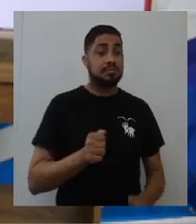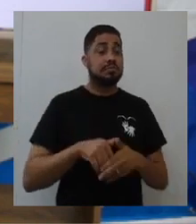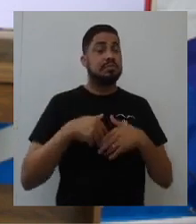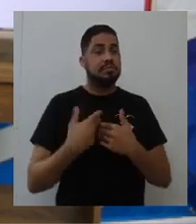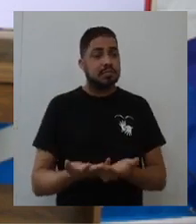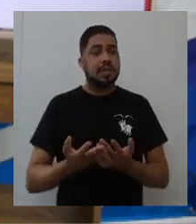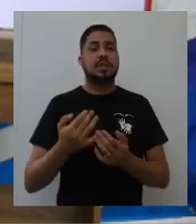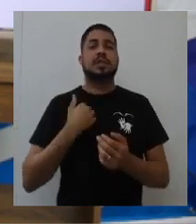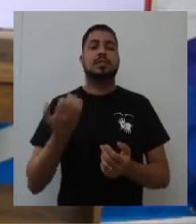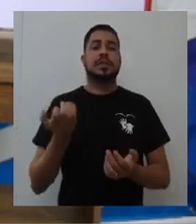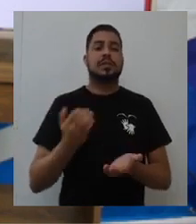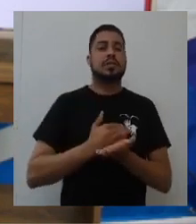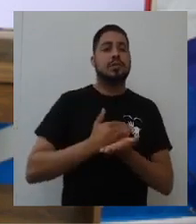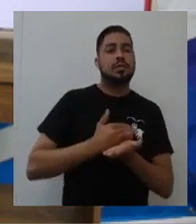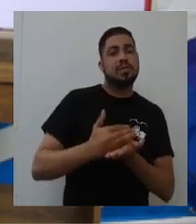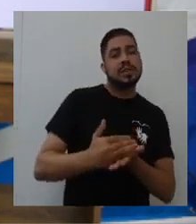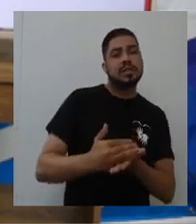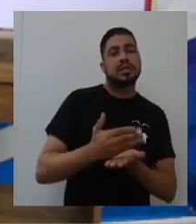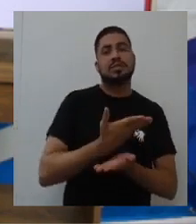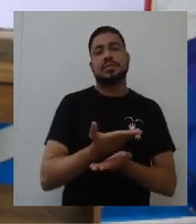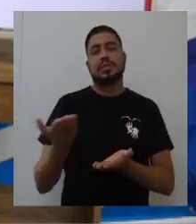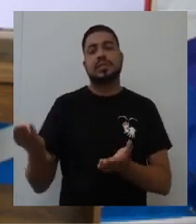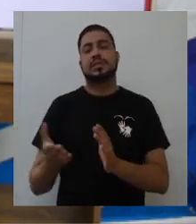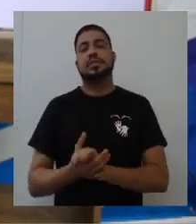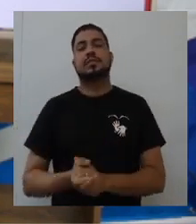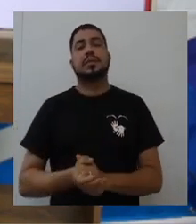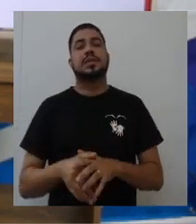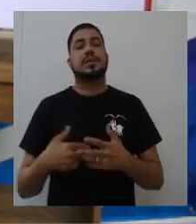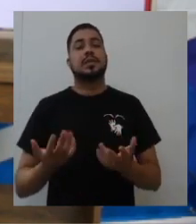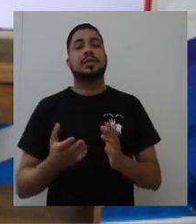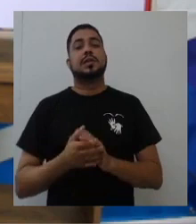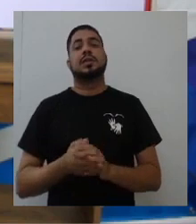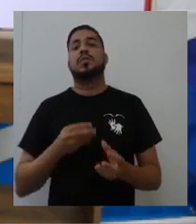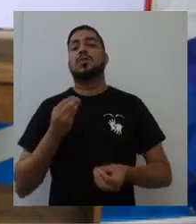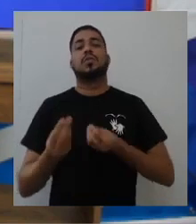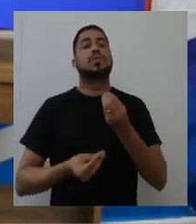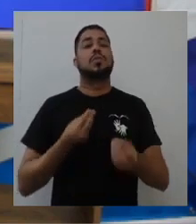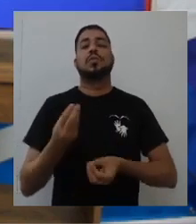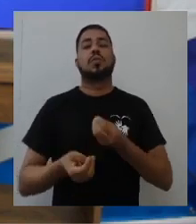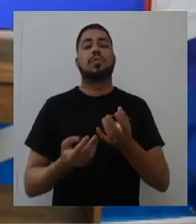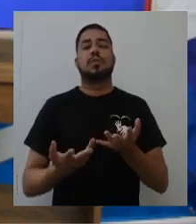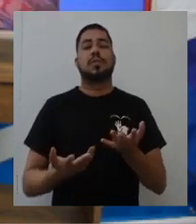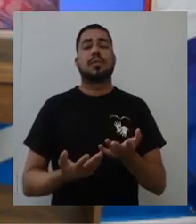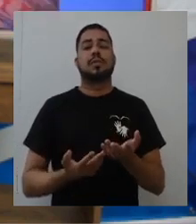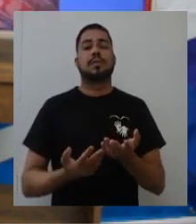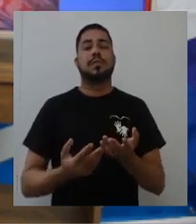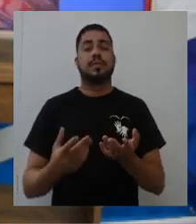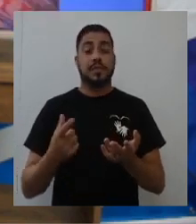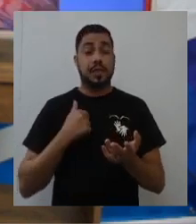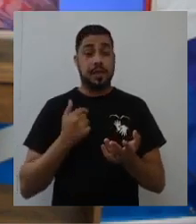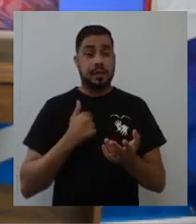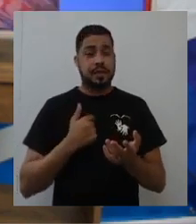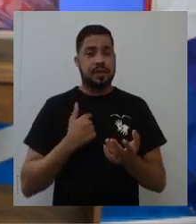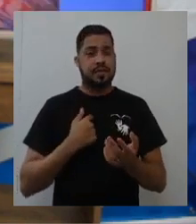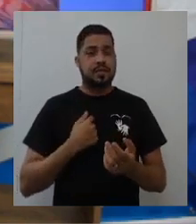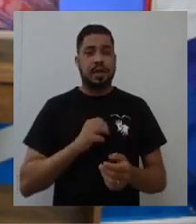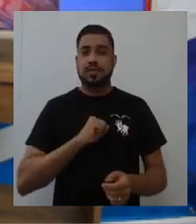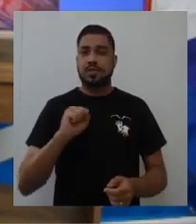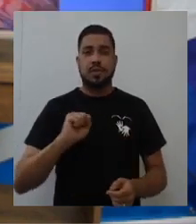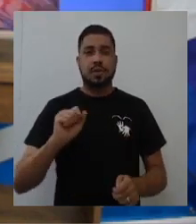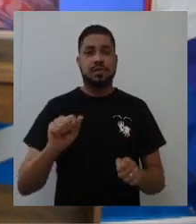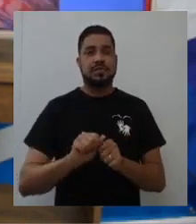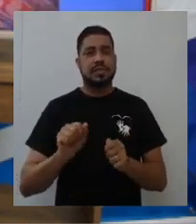aí, eu queria começar com vocês, na verdade, com uma coisa que eu adoro fazer nessa